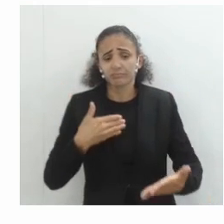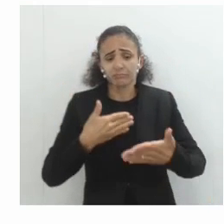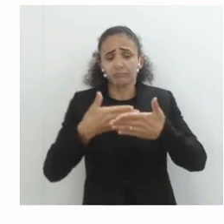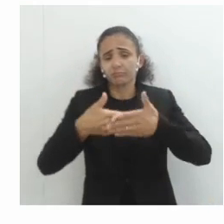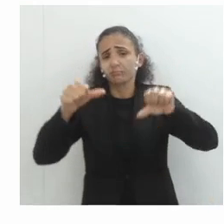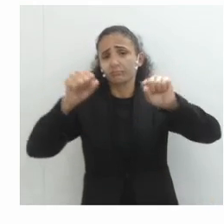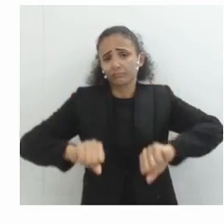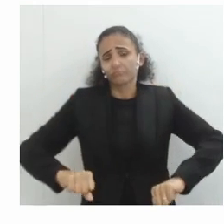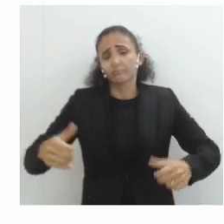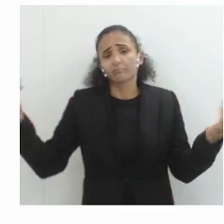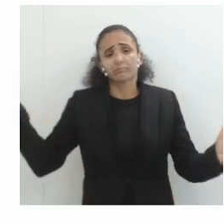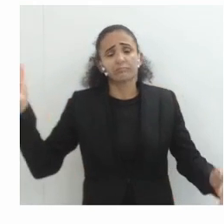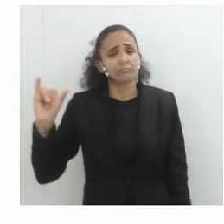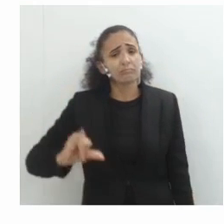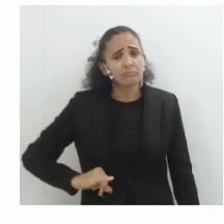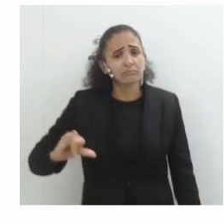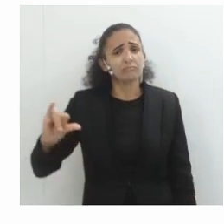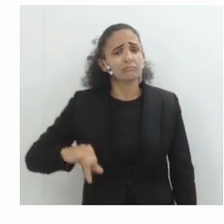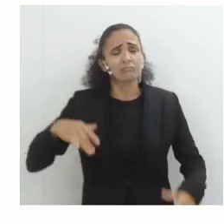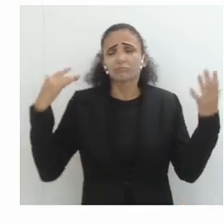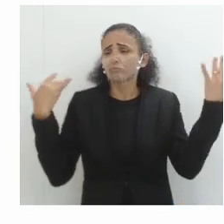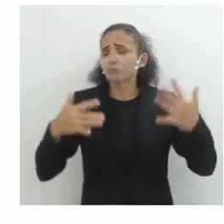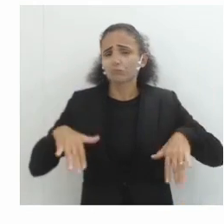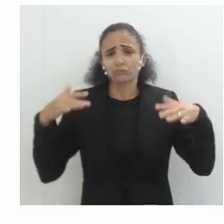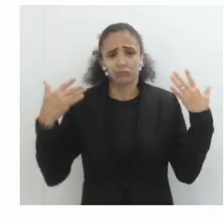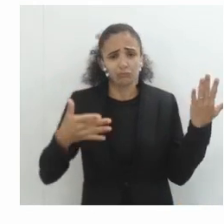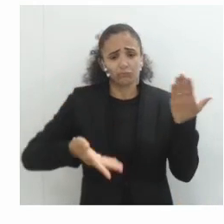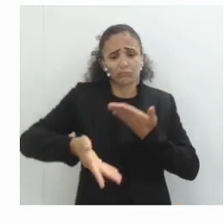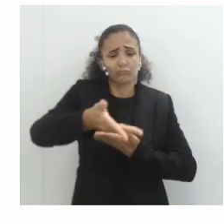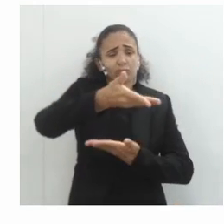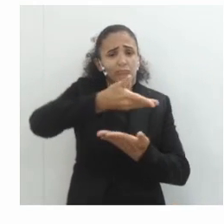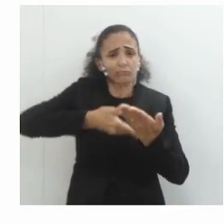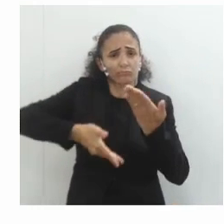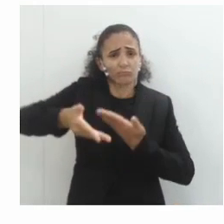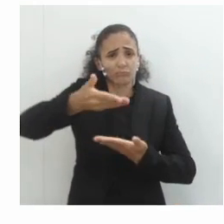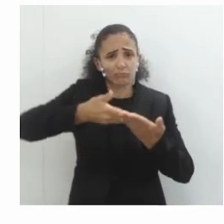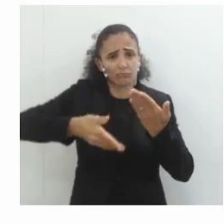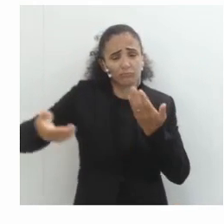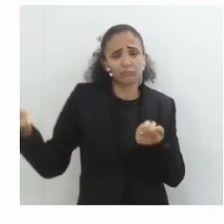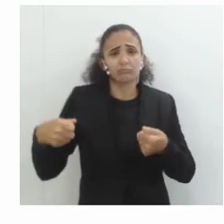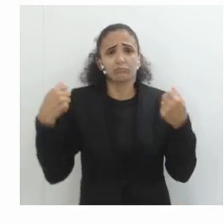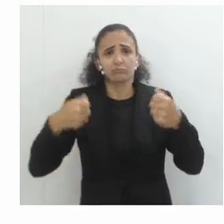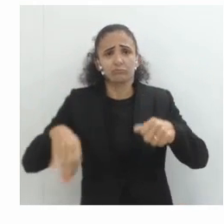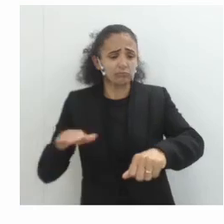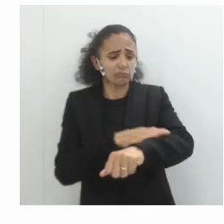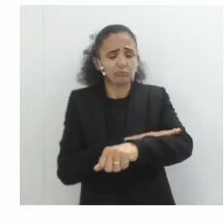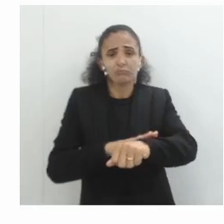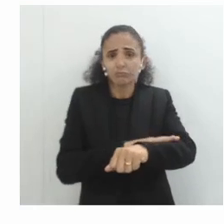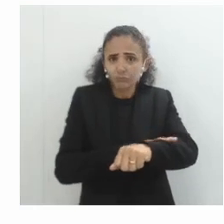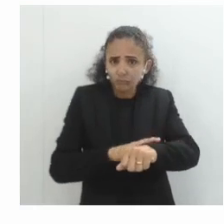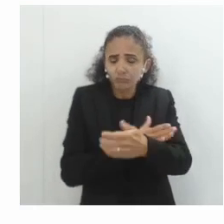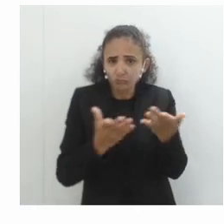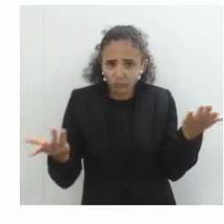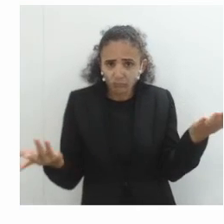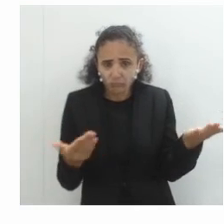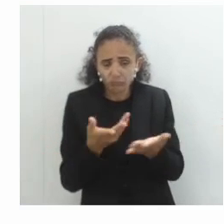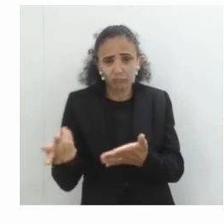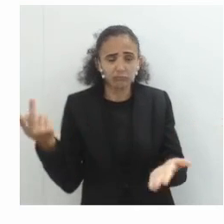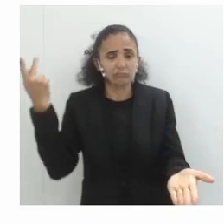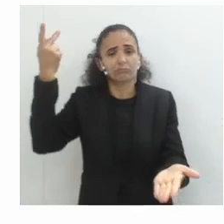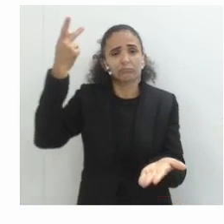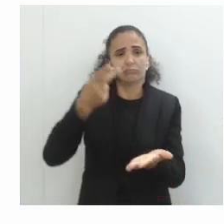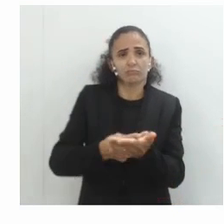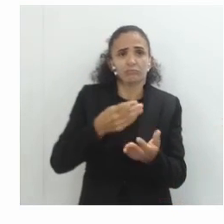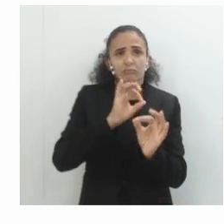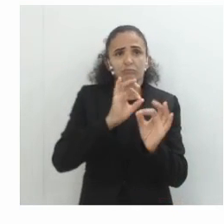ela tá ligada diretamente para uma limpeza étnica que ocorre principalmente